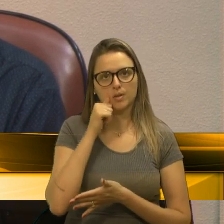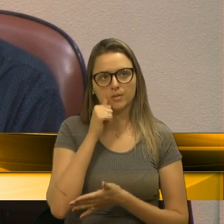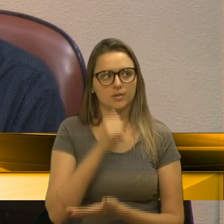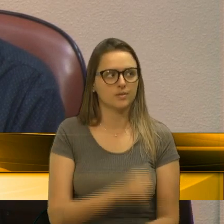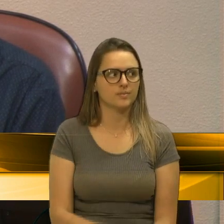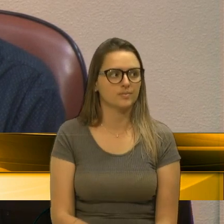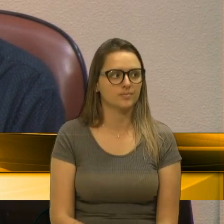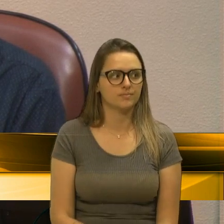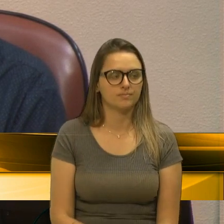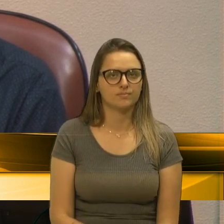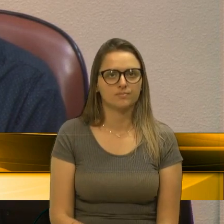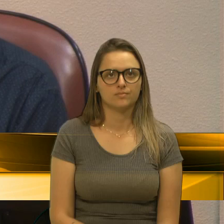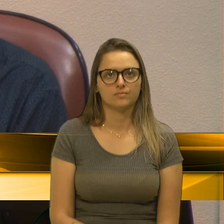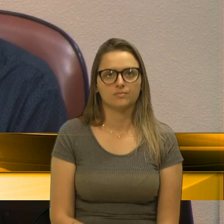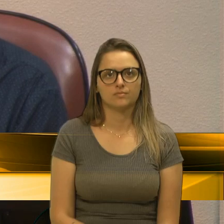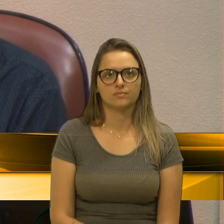Iores.